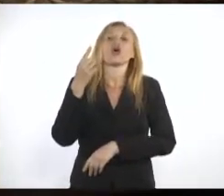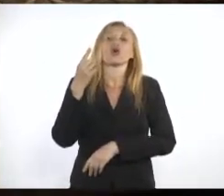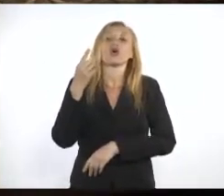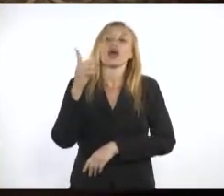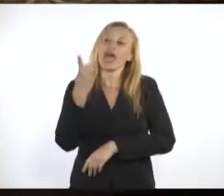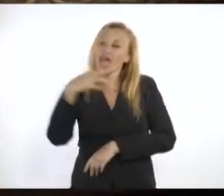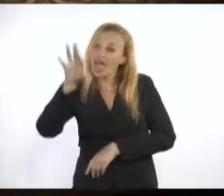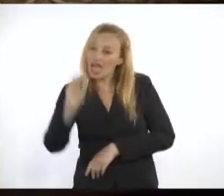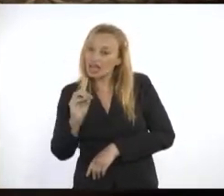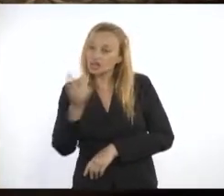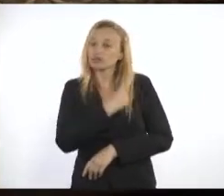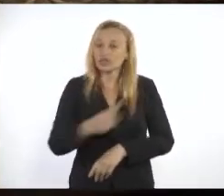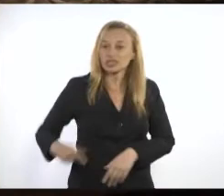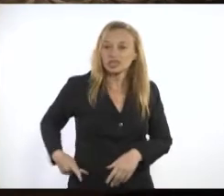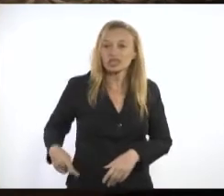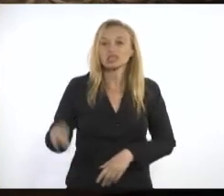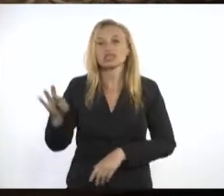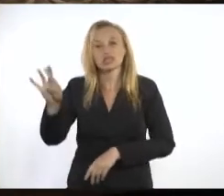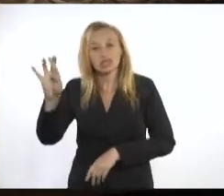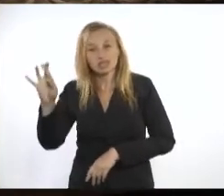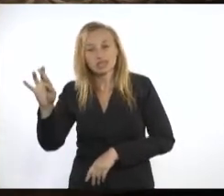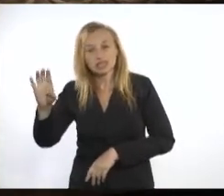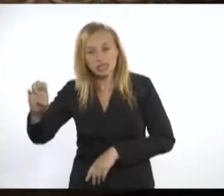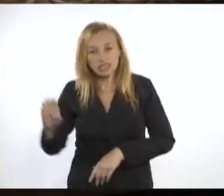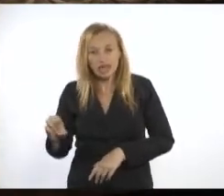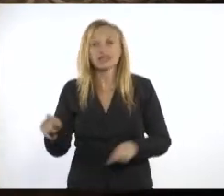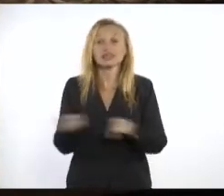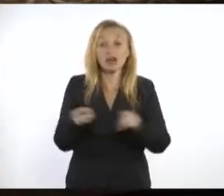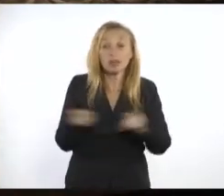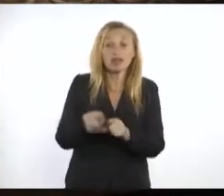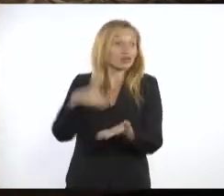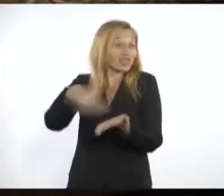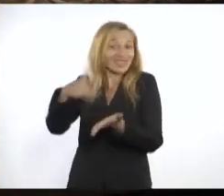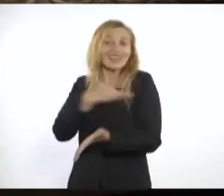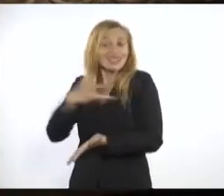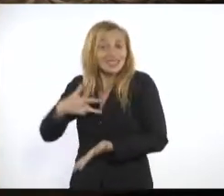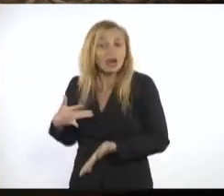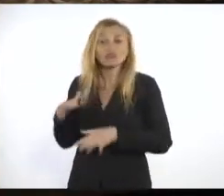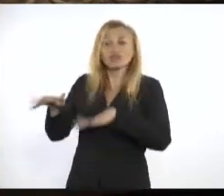SEDAI. Convocaremos também o secretário de Saúde.